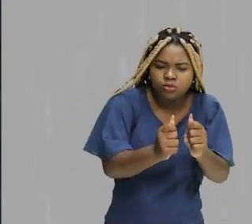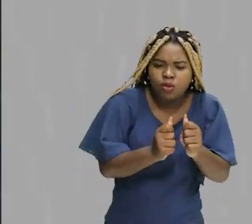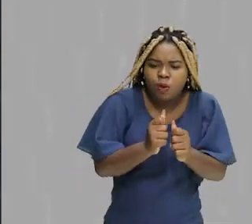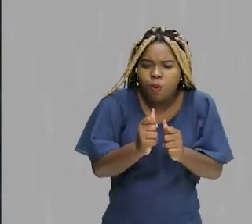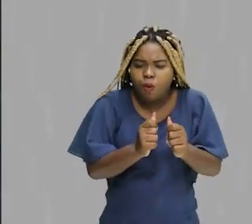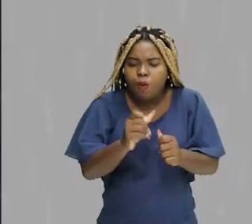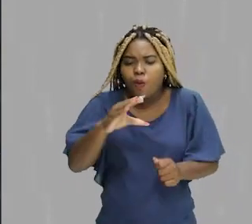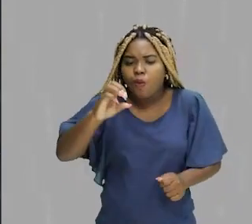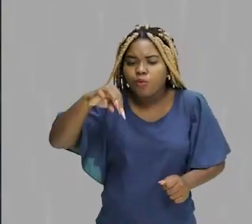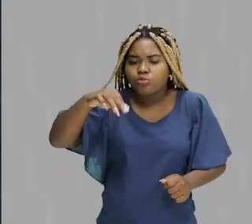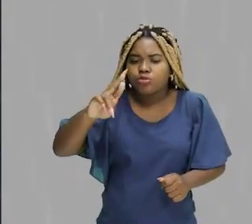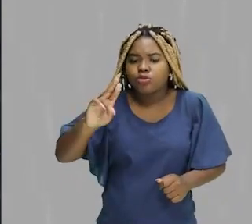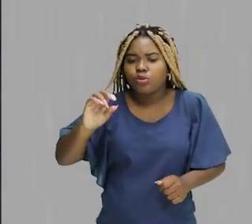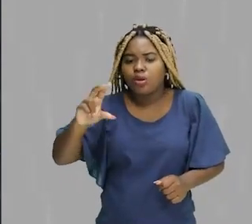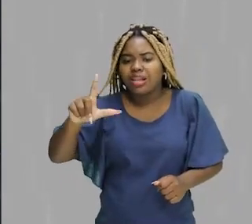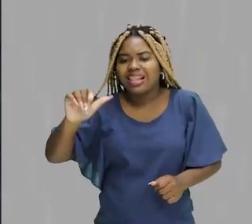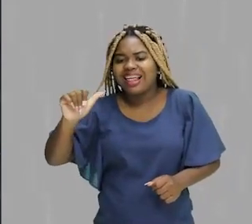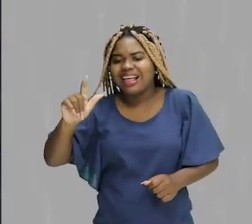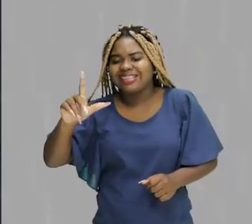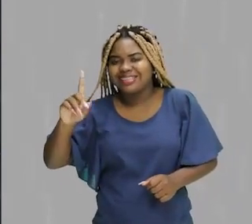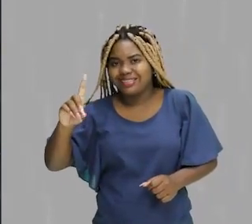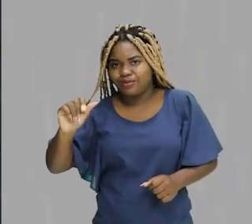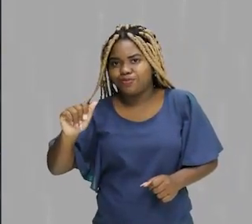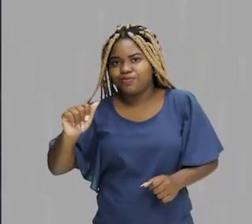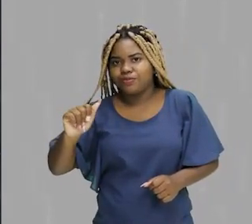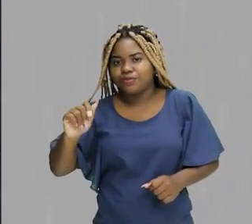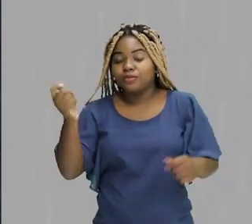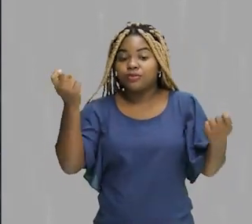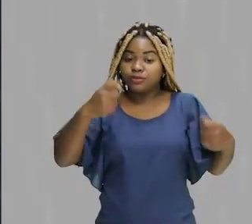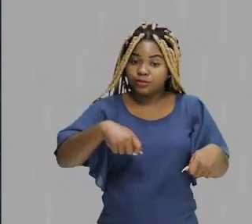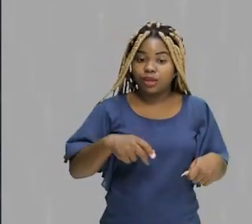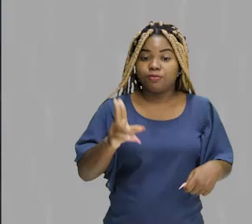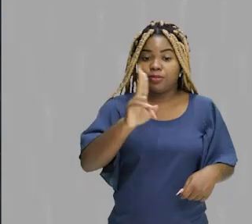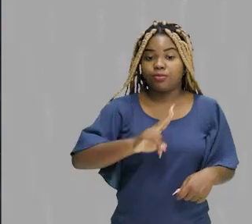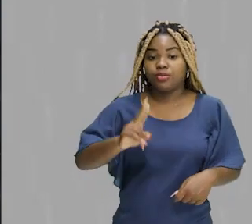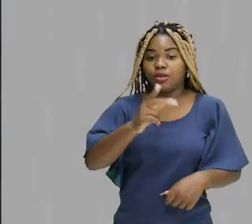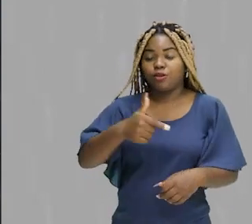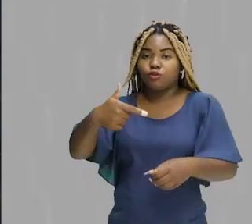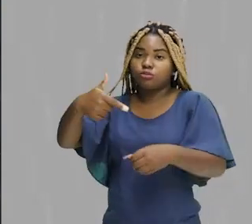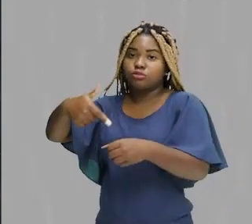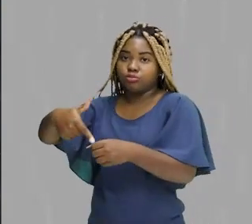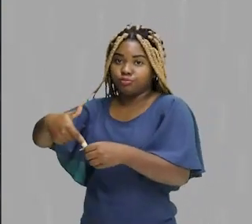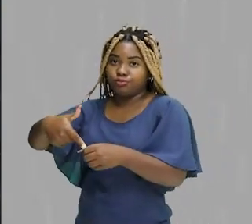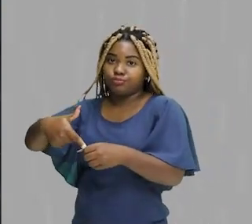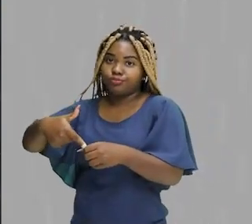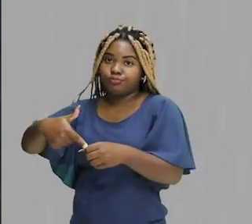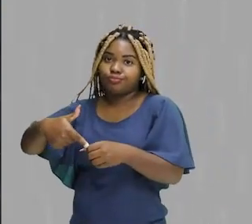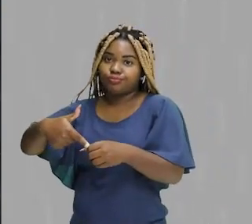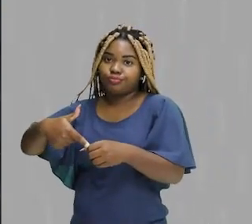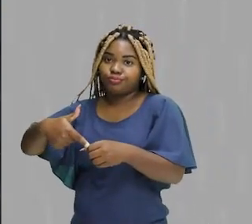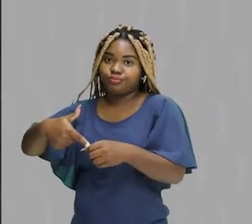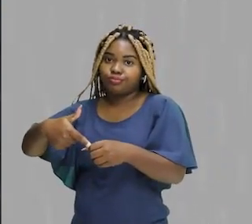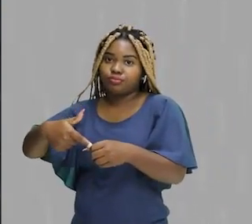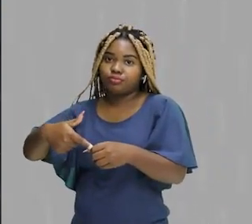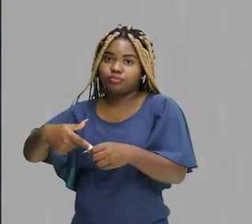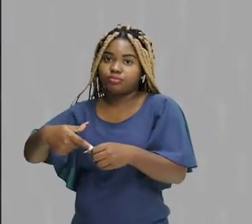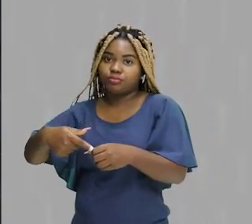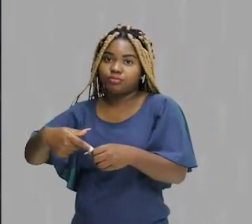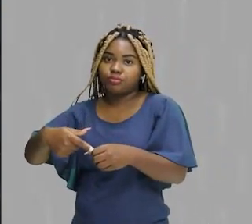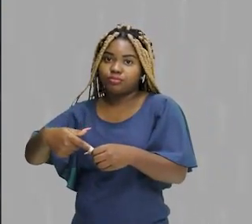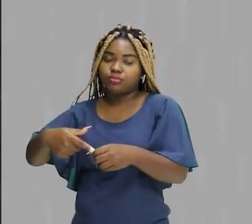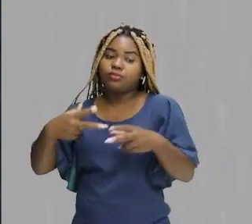metano e utilizá-lo como combustível, né, assim como a gente utiliza o gás de cozinha, né,